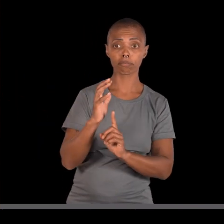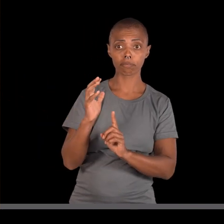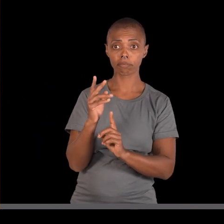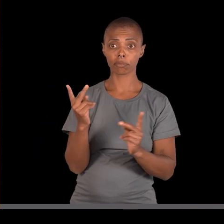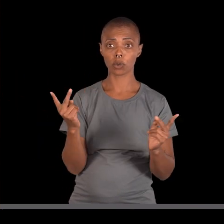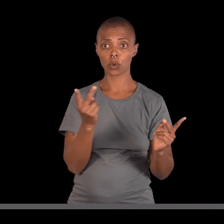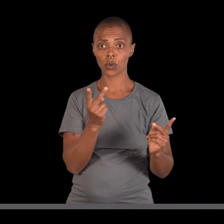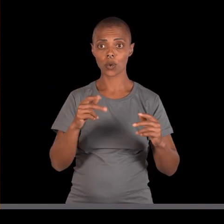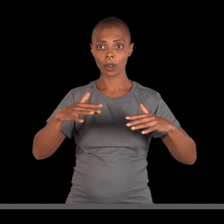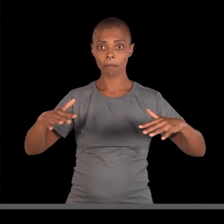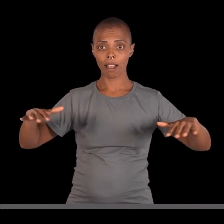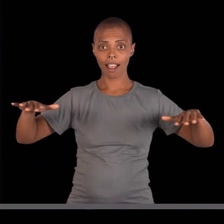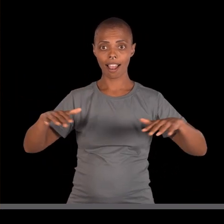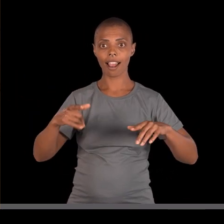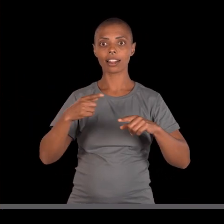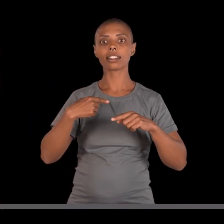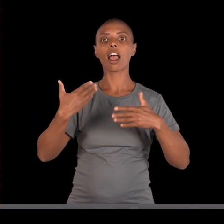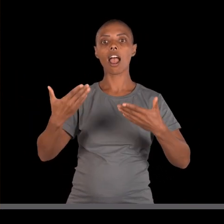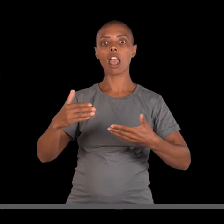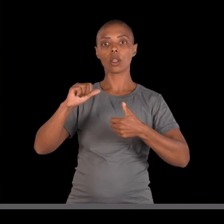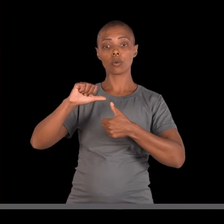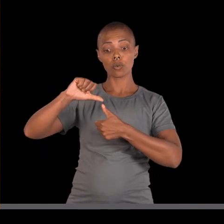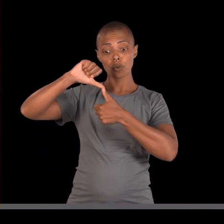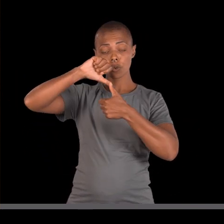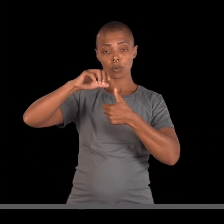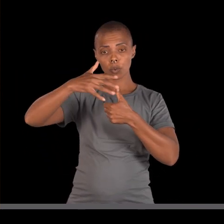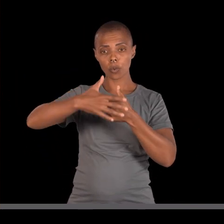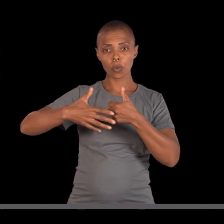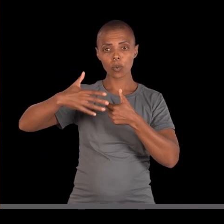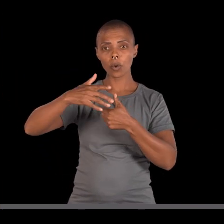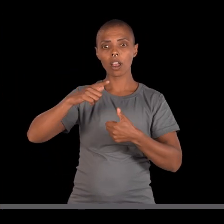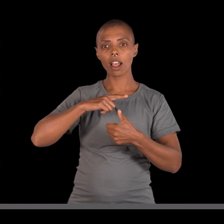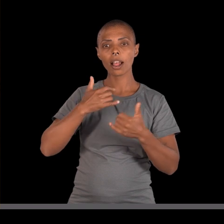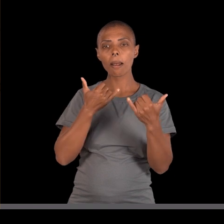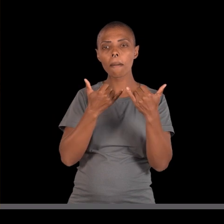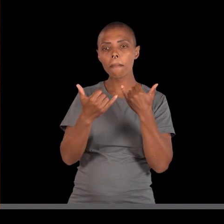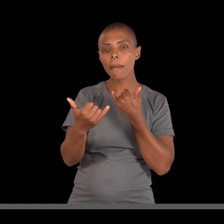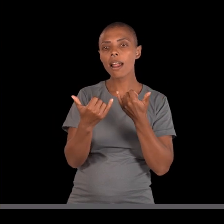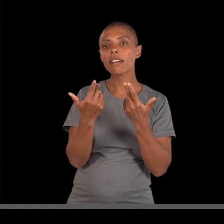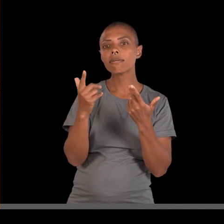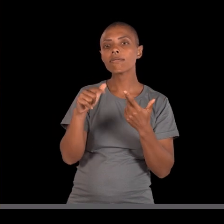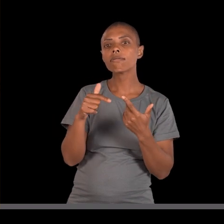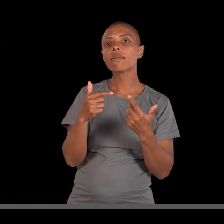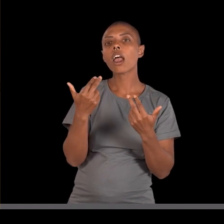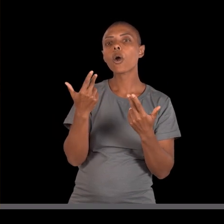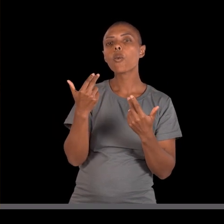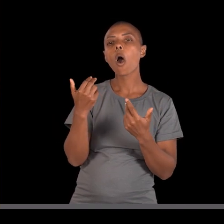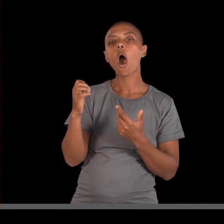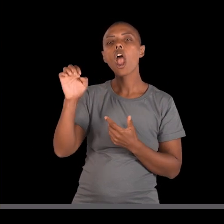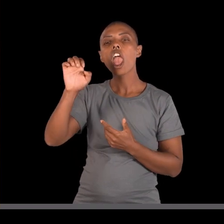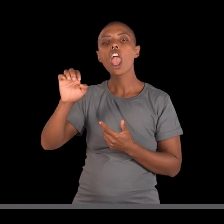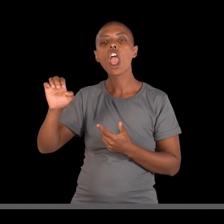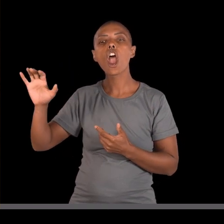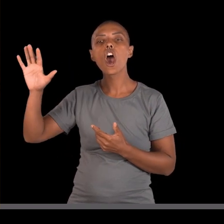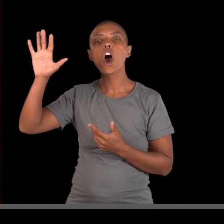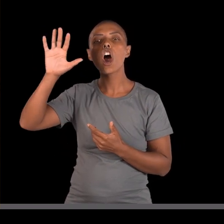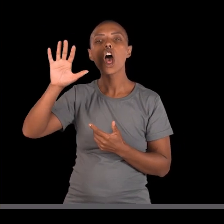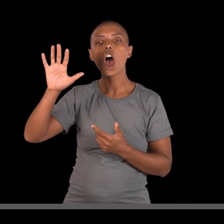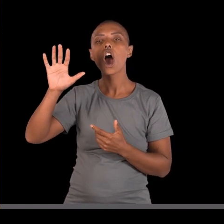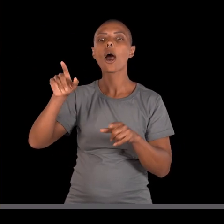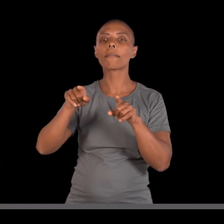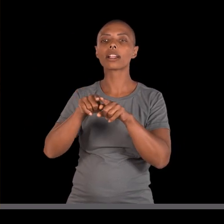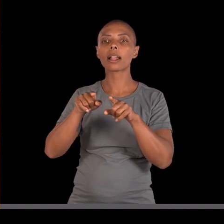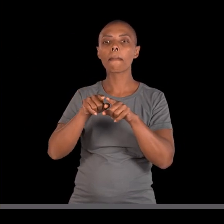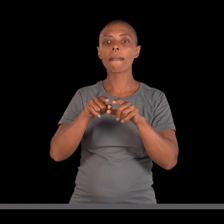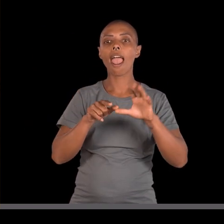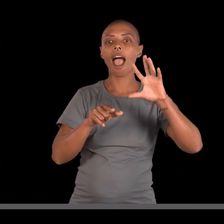temperado propriamente dito, o clima mediterrâneo, né, na Califórnia, que é muito parecido com o clima, né, no sul da